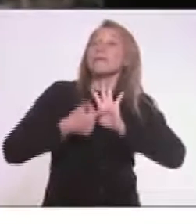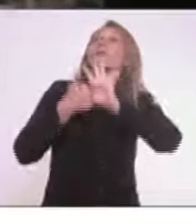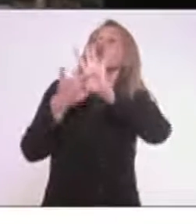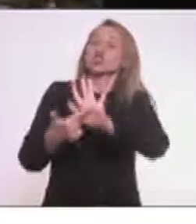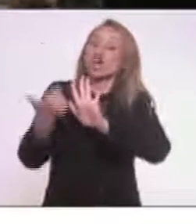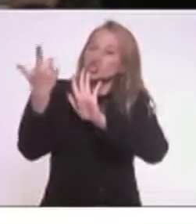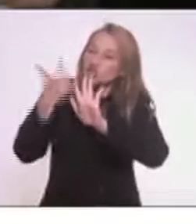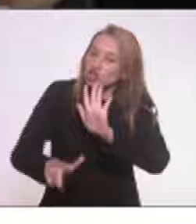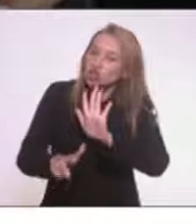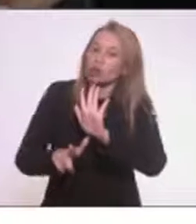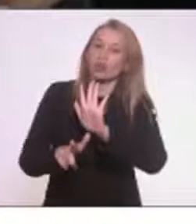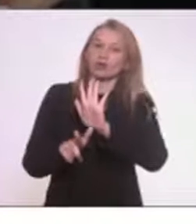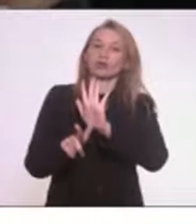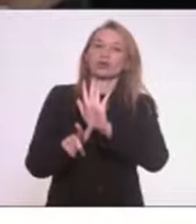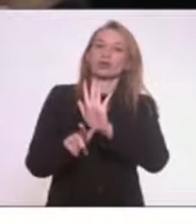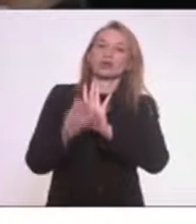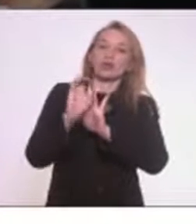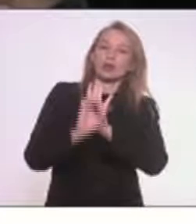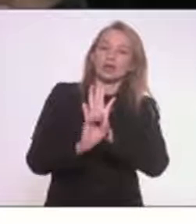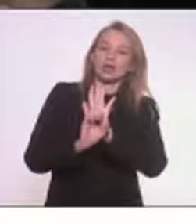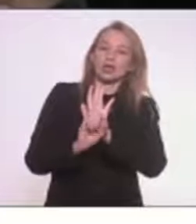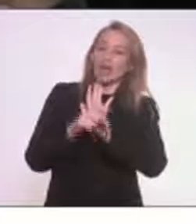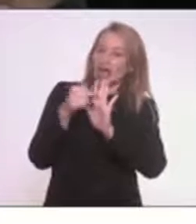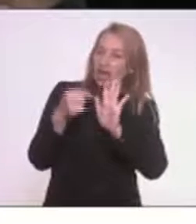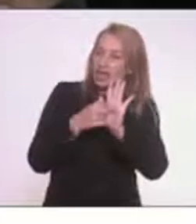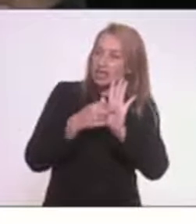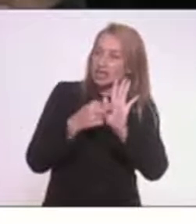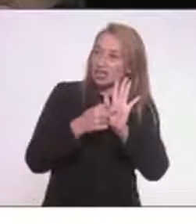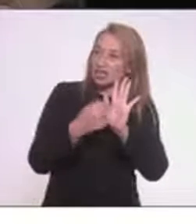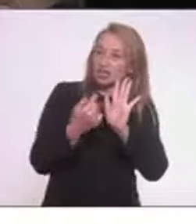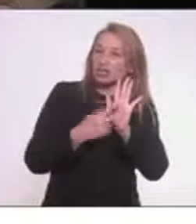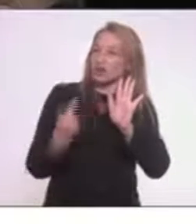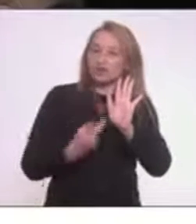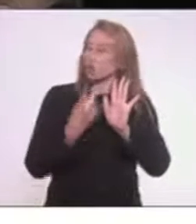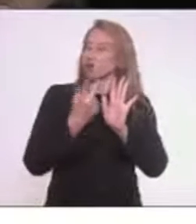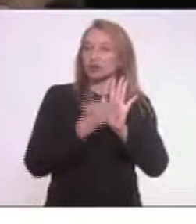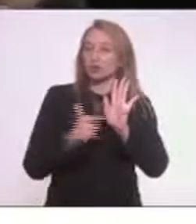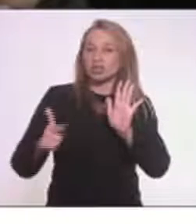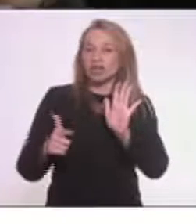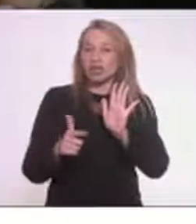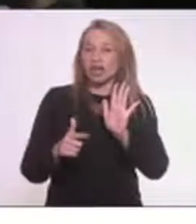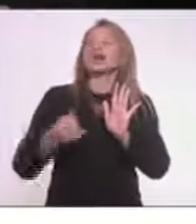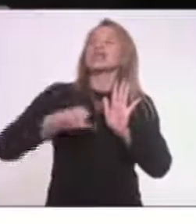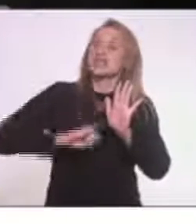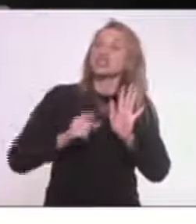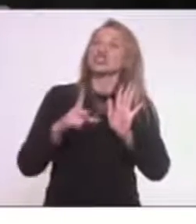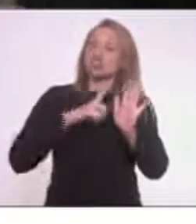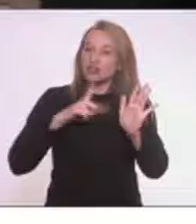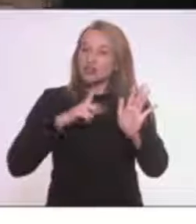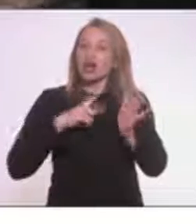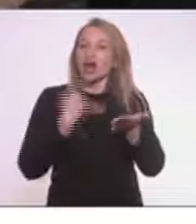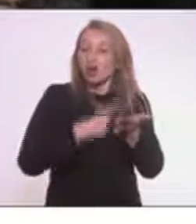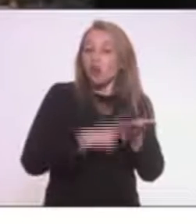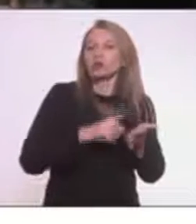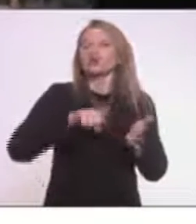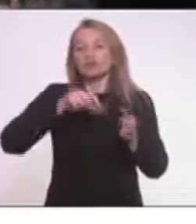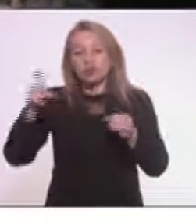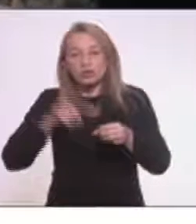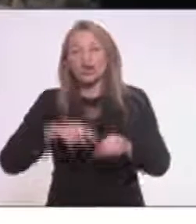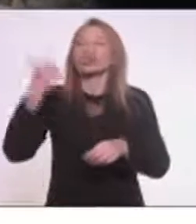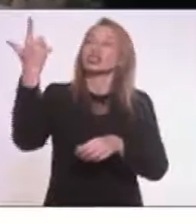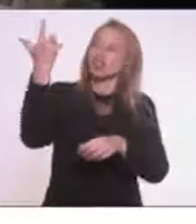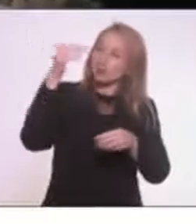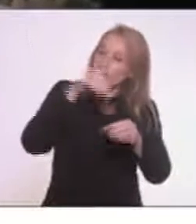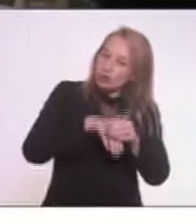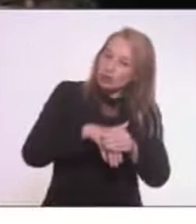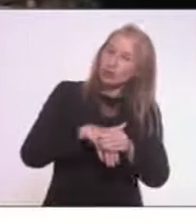a emenda constitucional. Essa não vai valer. Se tiver acordo, ele vai reapresentar a emenda. E vamos votar de novo o primeiro